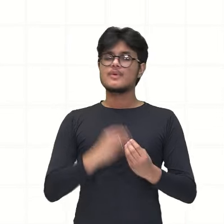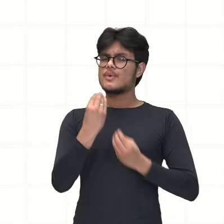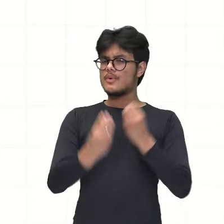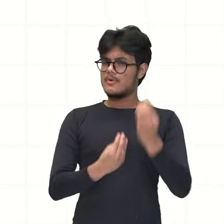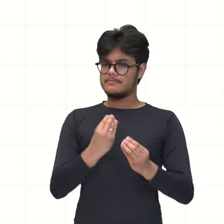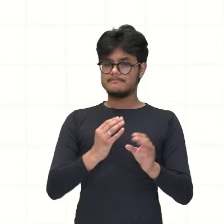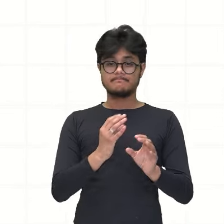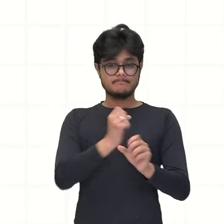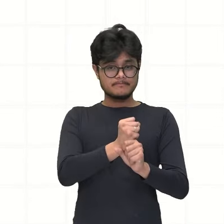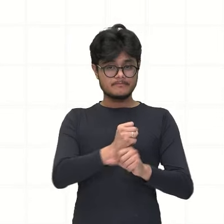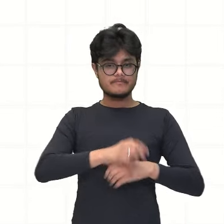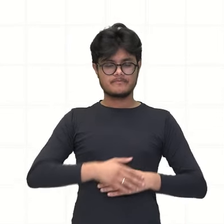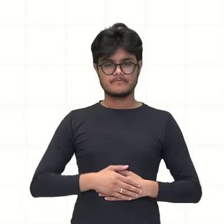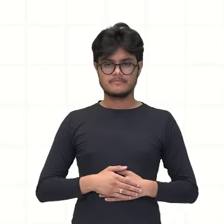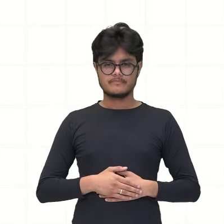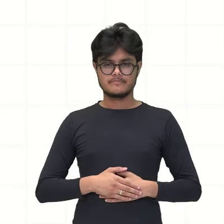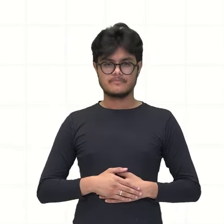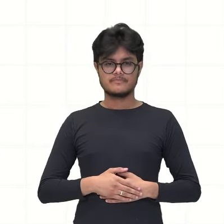é